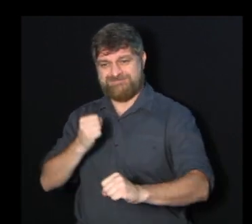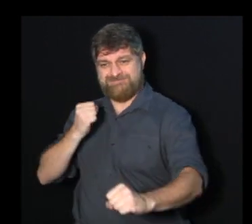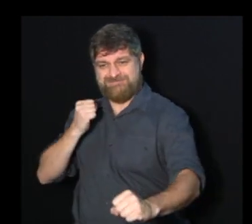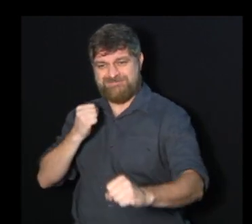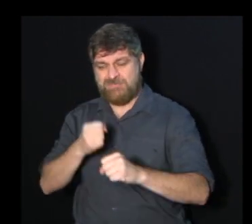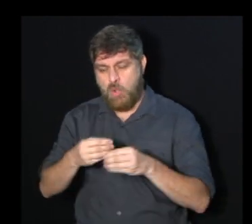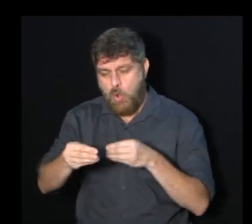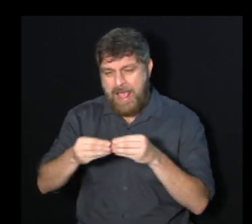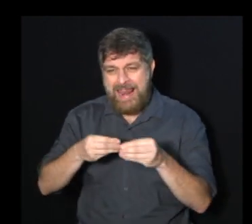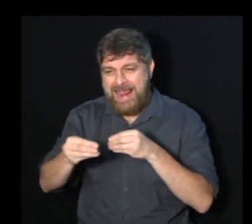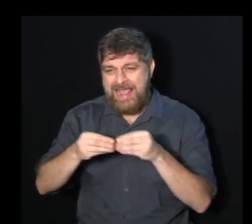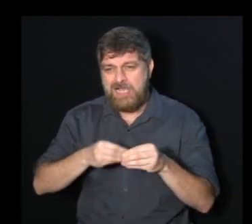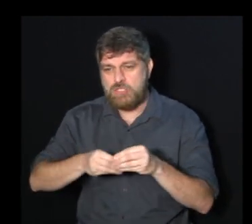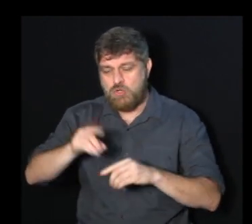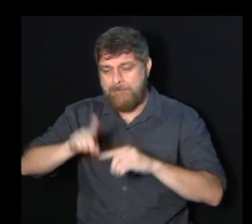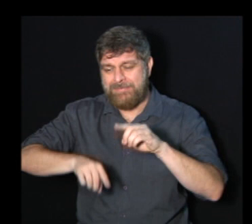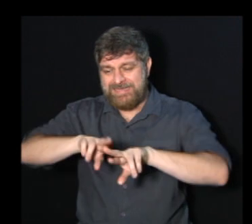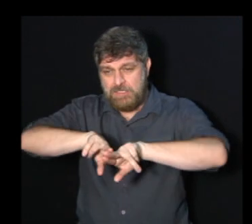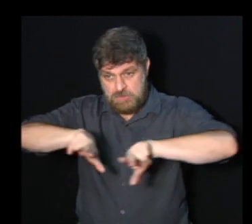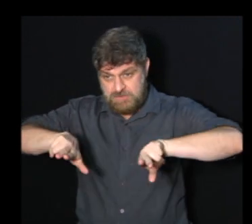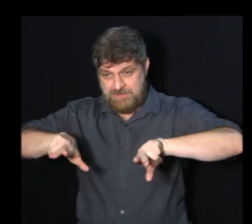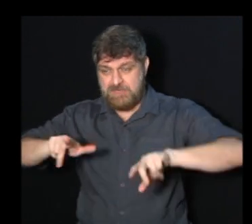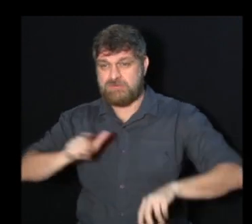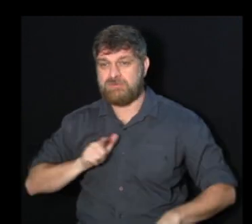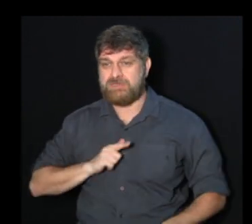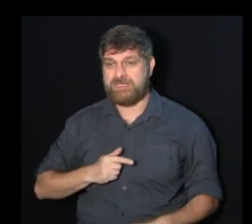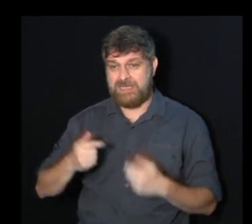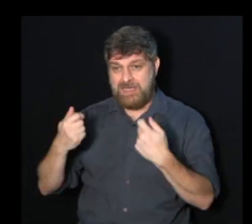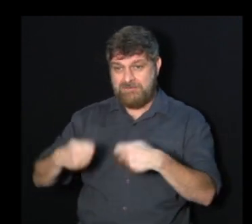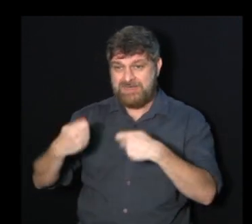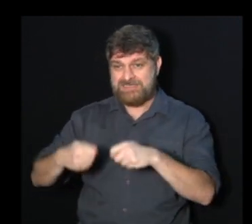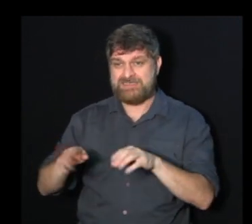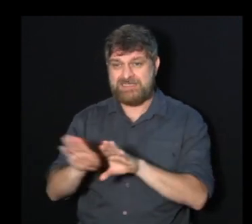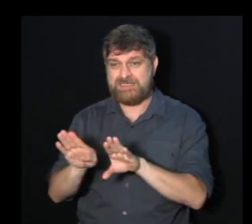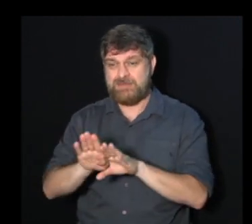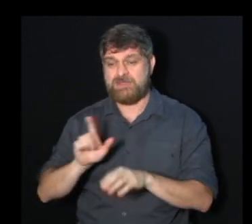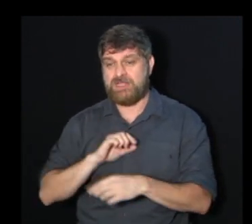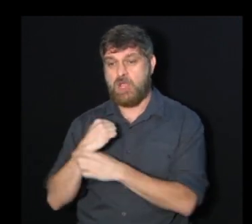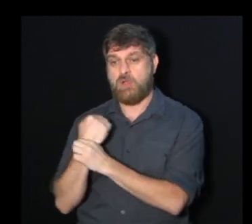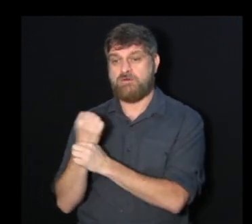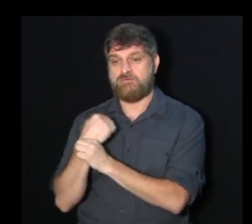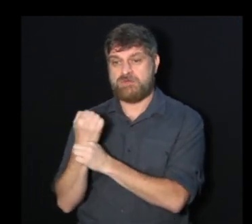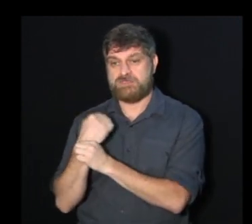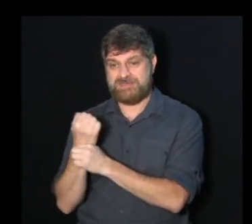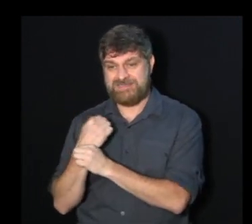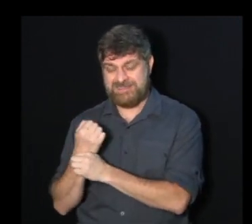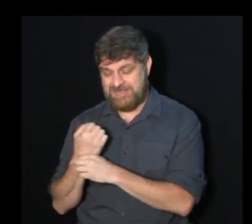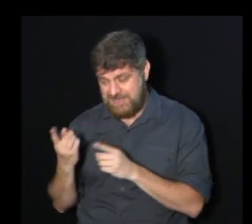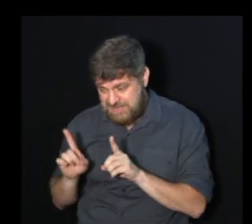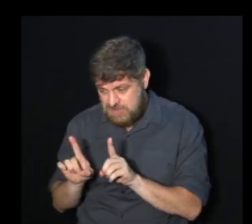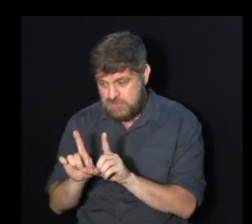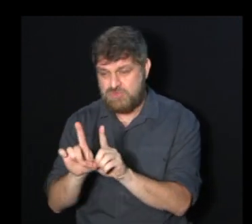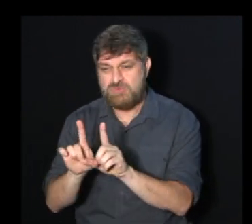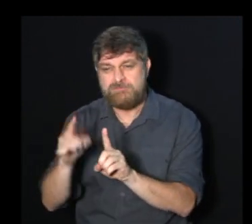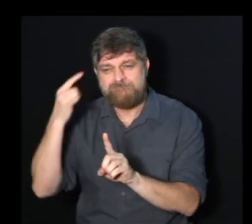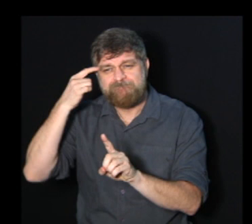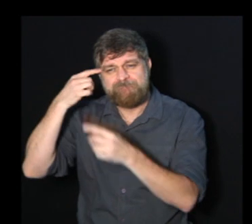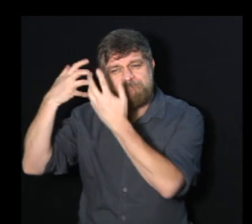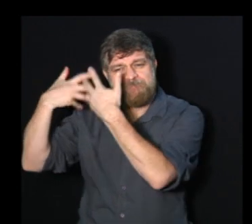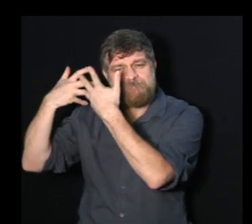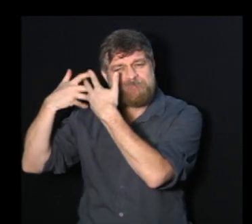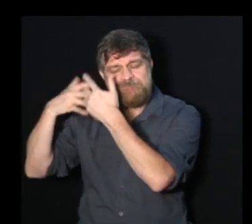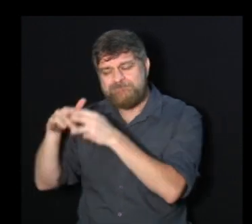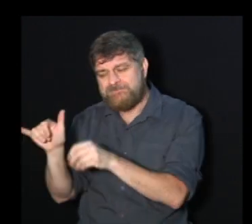com outros objetos, requer um pouco do fisioterapeuta estar se esforçando para bolar bem